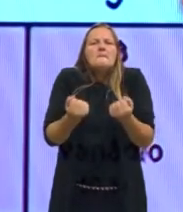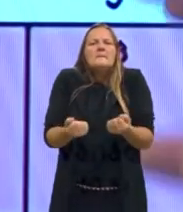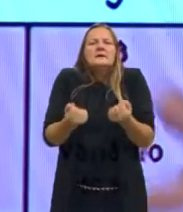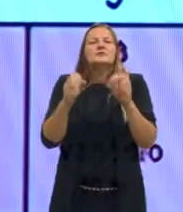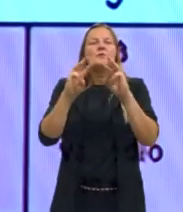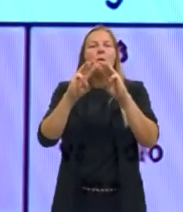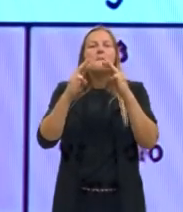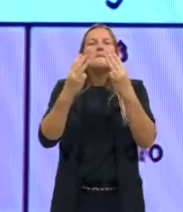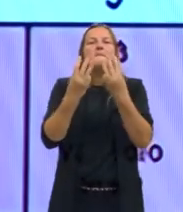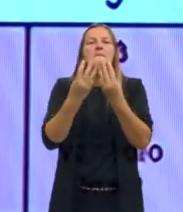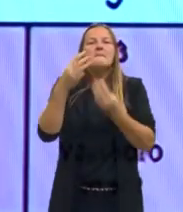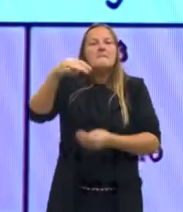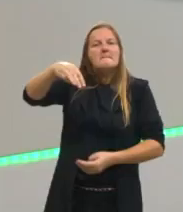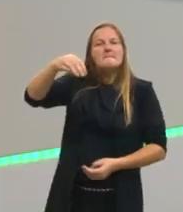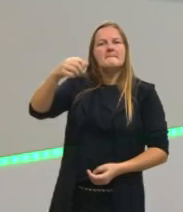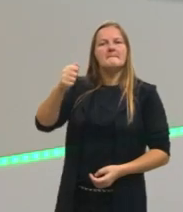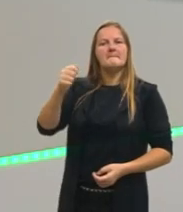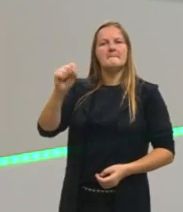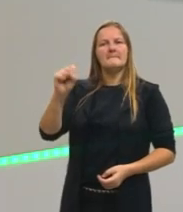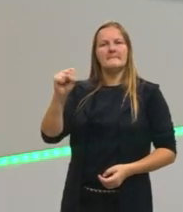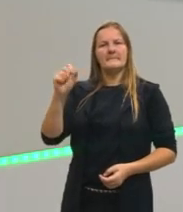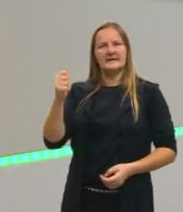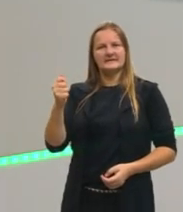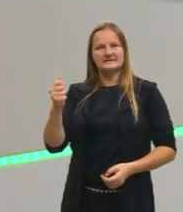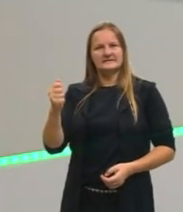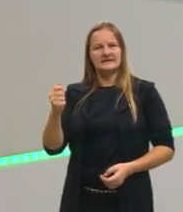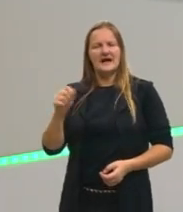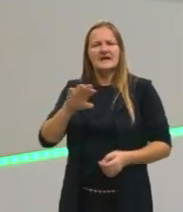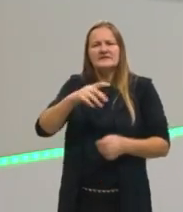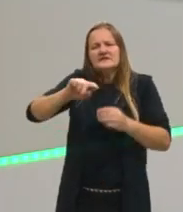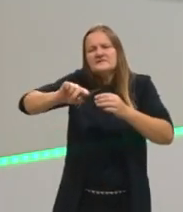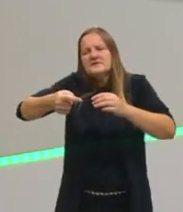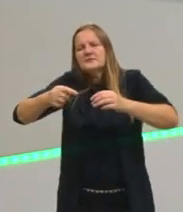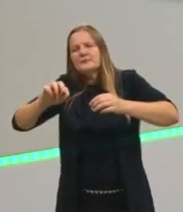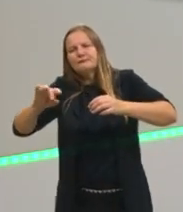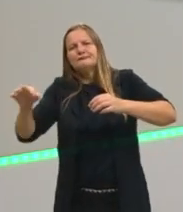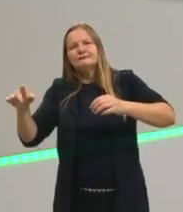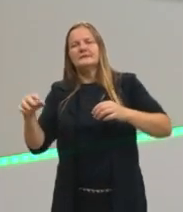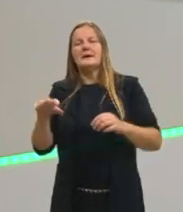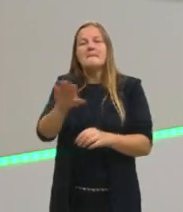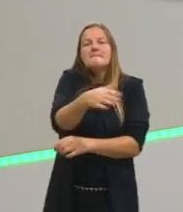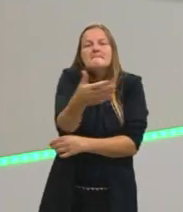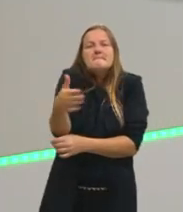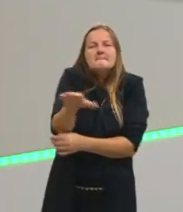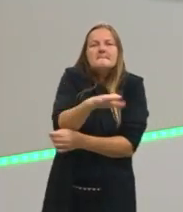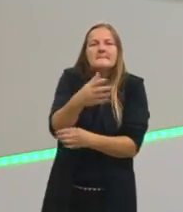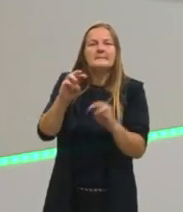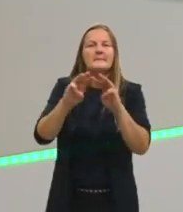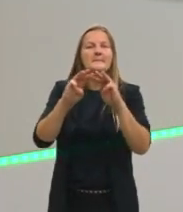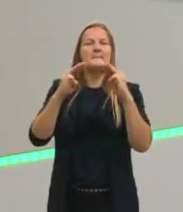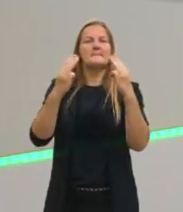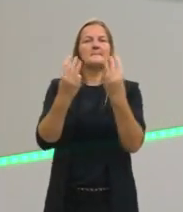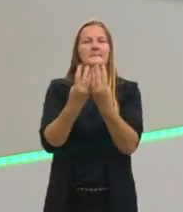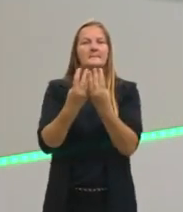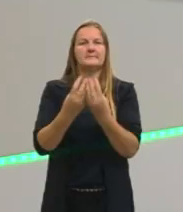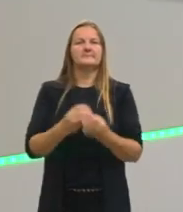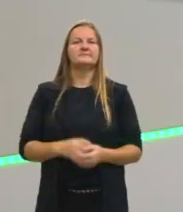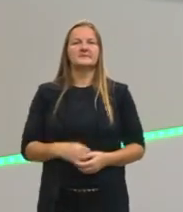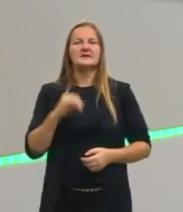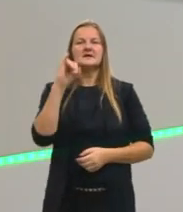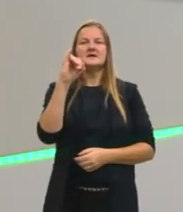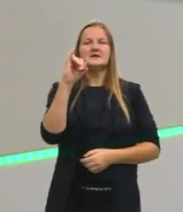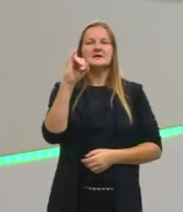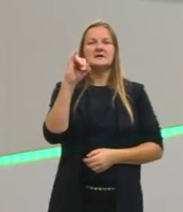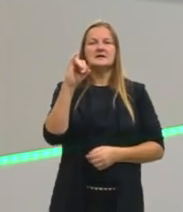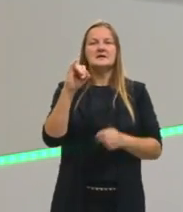massa né esse peso não realmente um valor quebrado porque é o é a média da massa dos elementos dos seus isótopos isóbaros